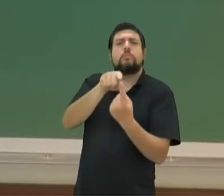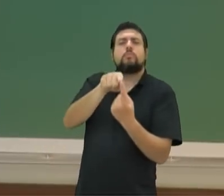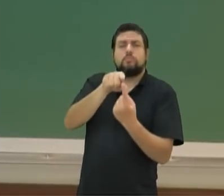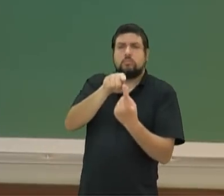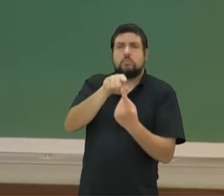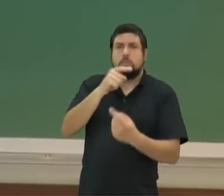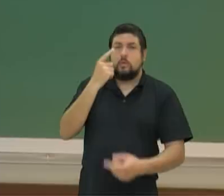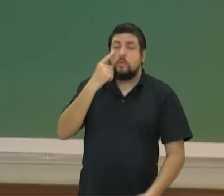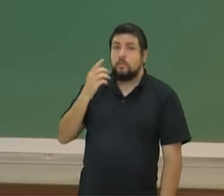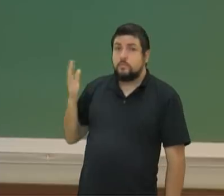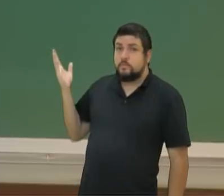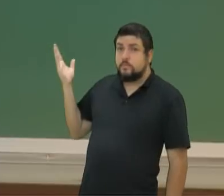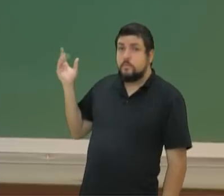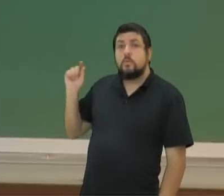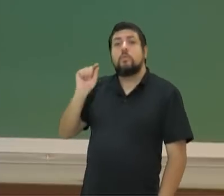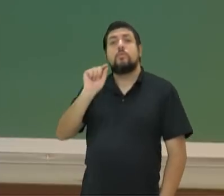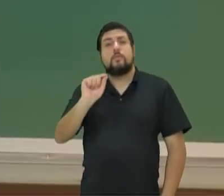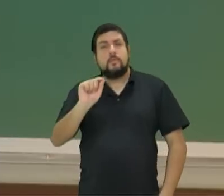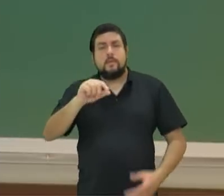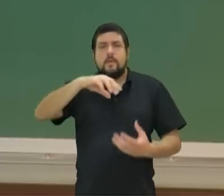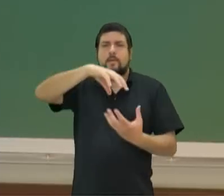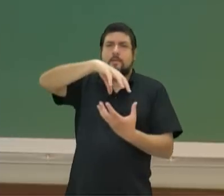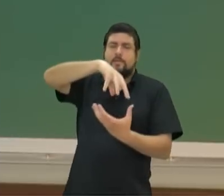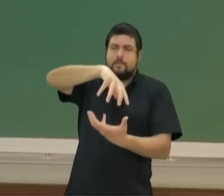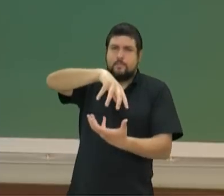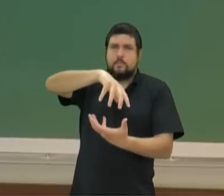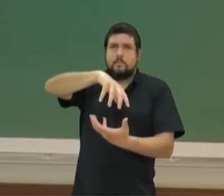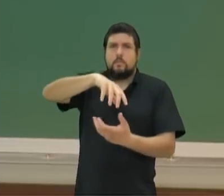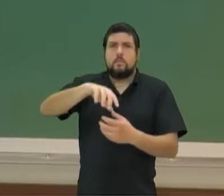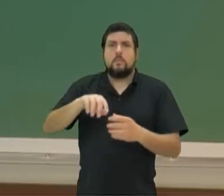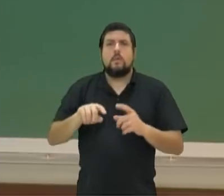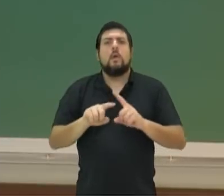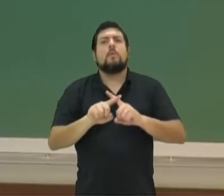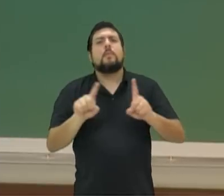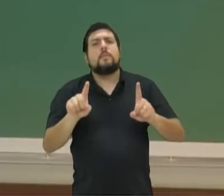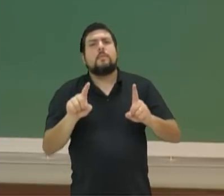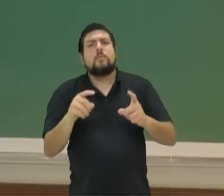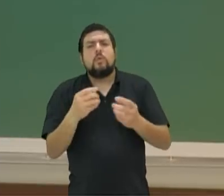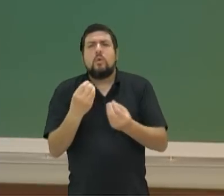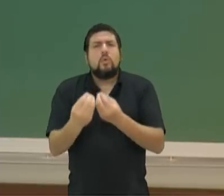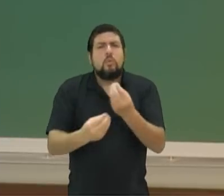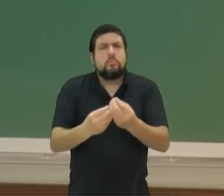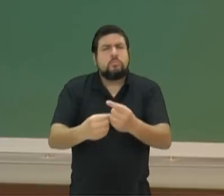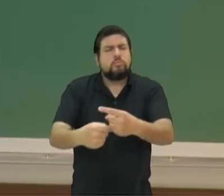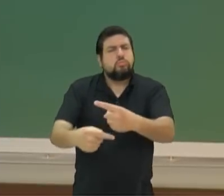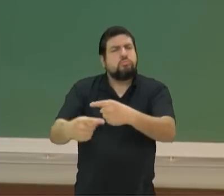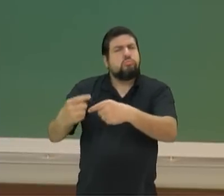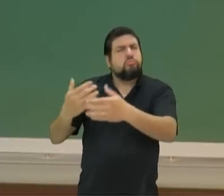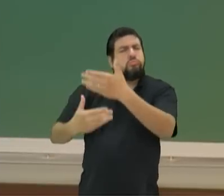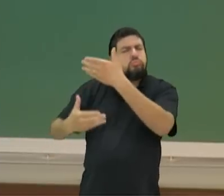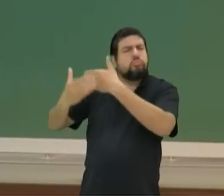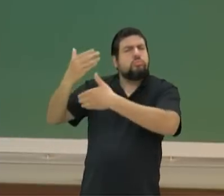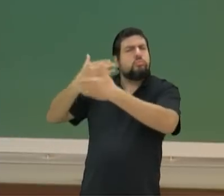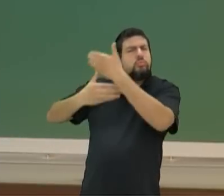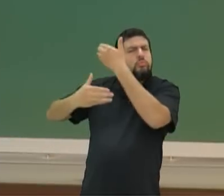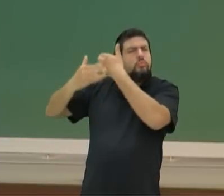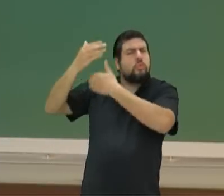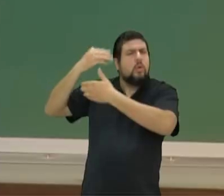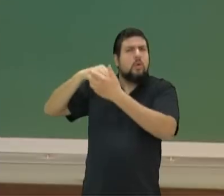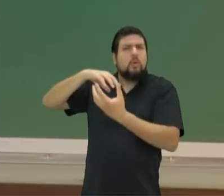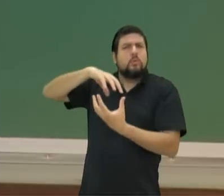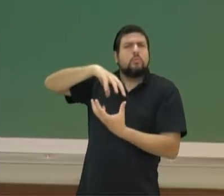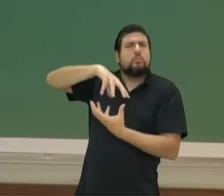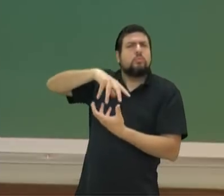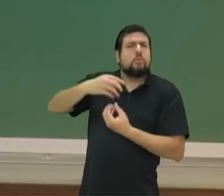planeta Terra. Então a gente vai ver quais eram as características do planeta Terra primitivo, que era quando o planeta se